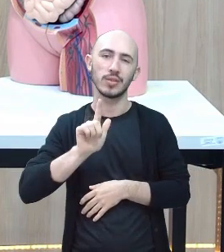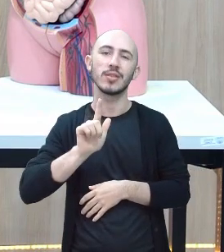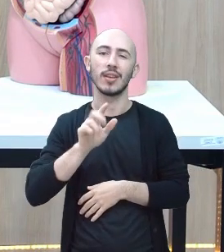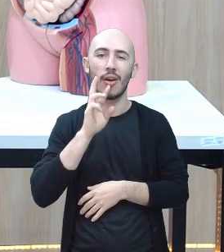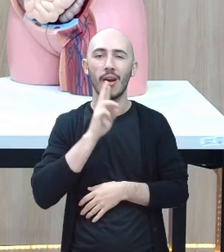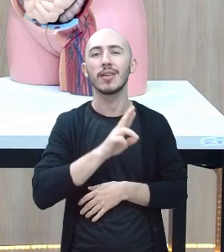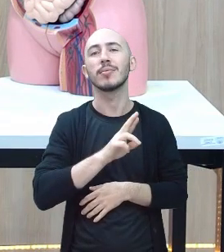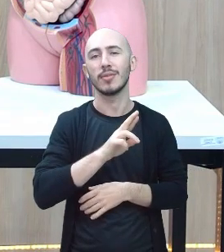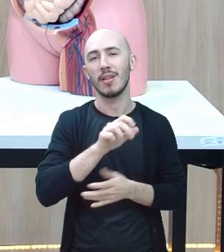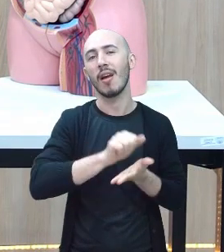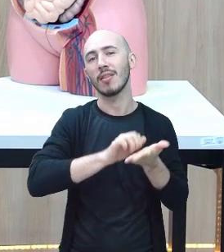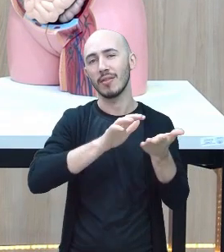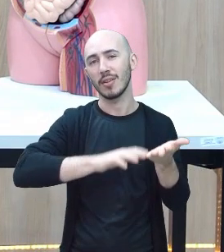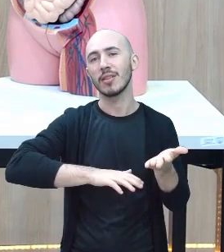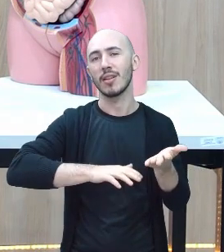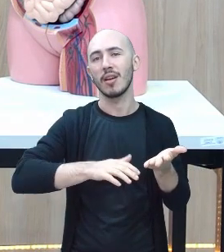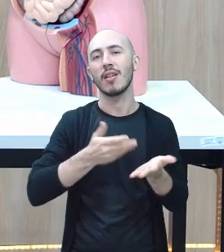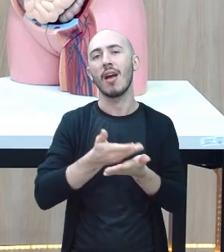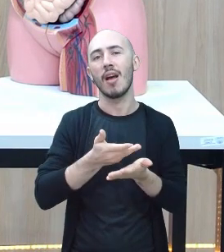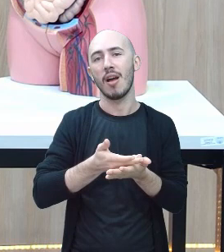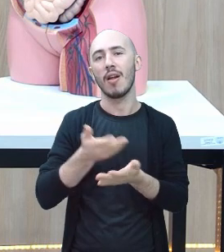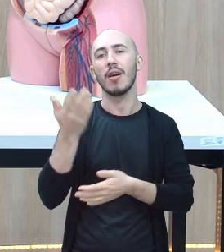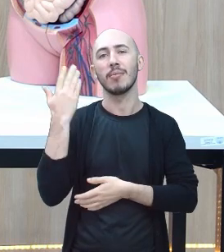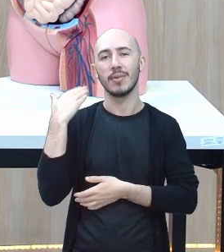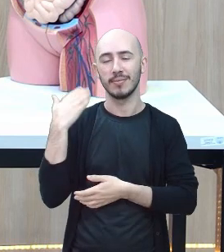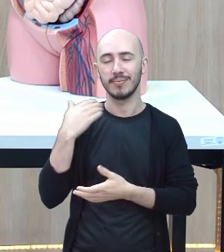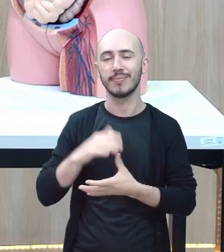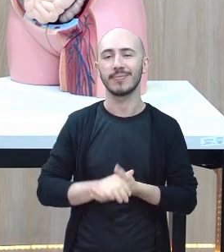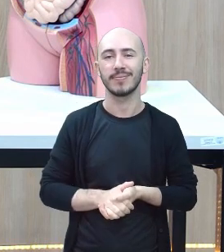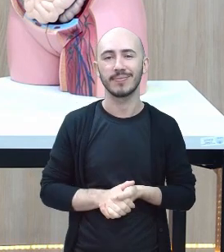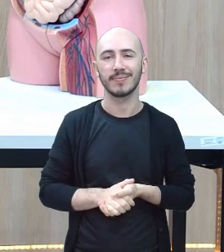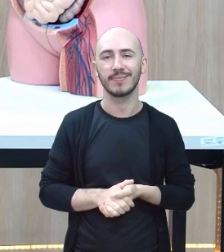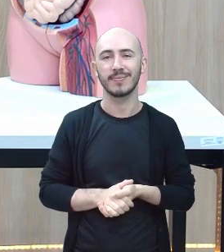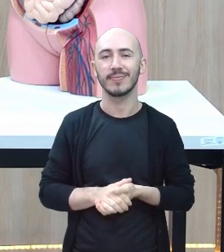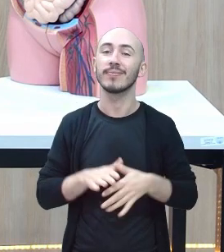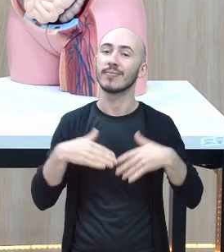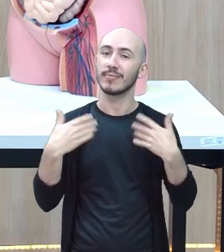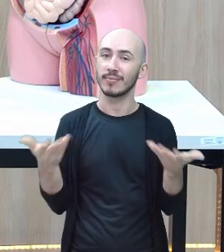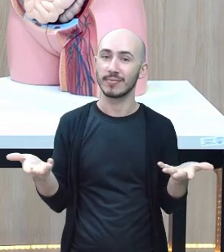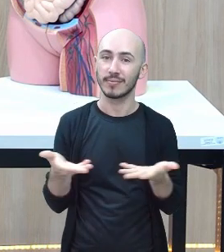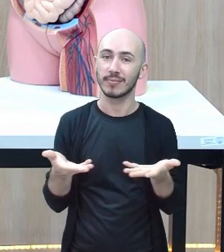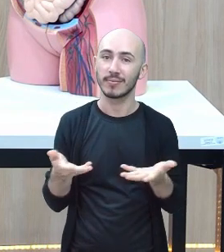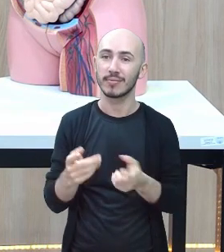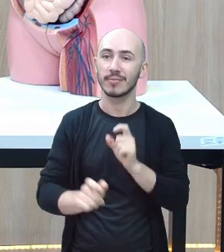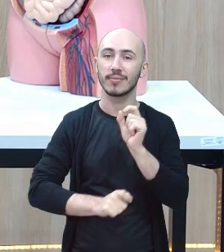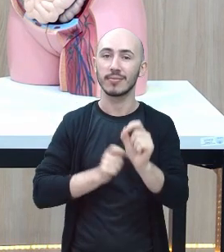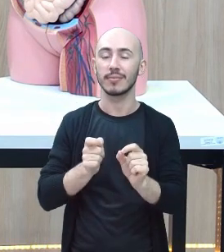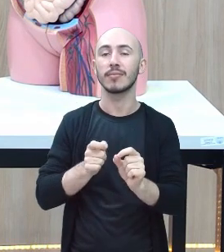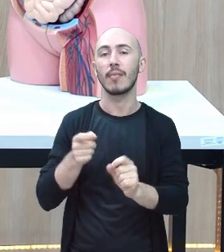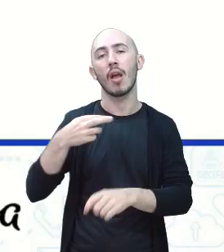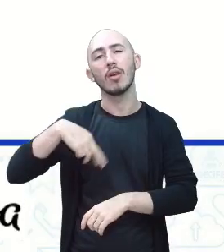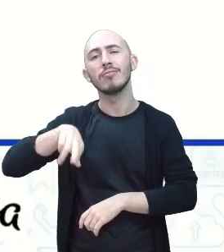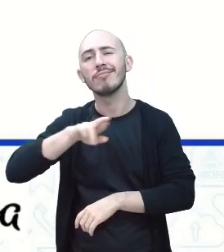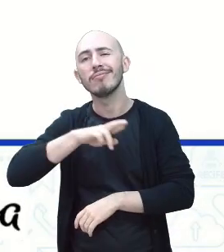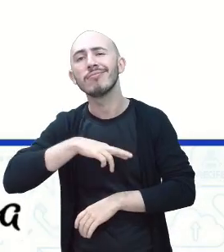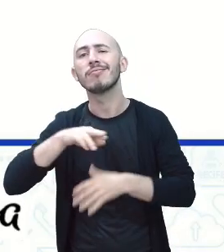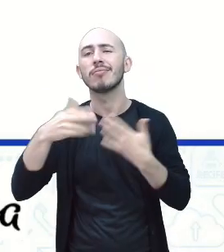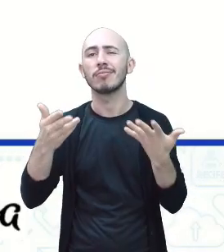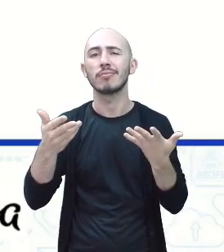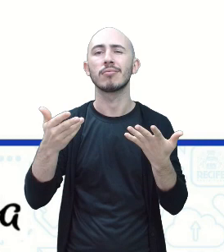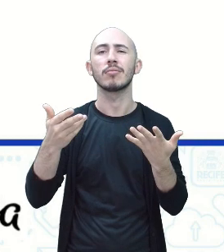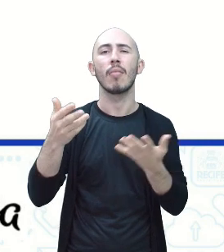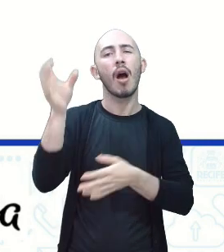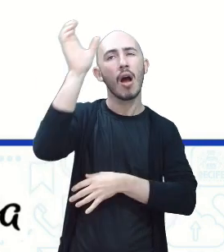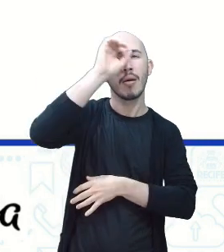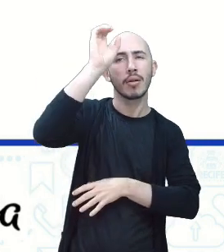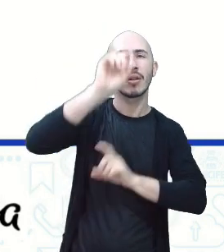a atividade da nossa aula anterior. Então, vamos lá. Nós aprendemos respiração celular na